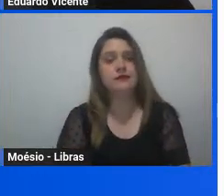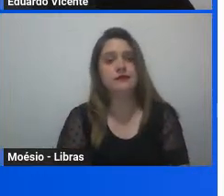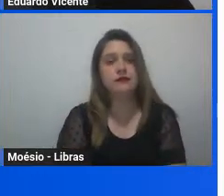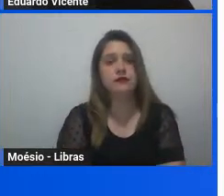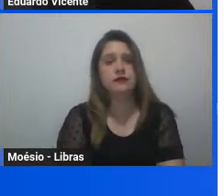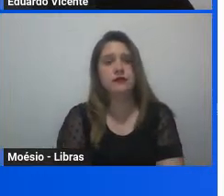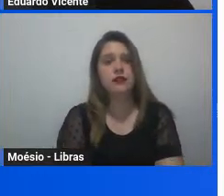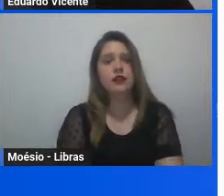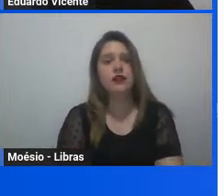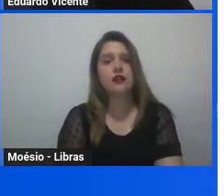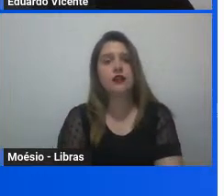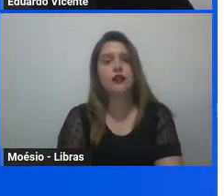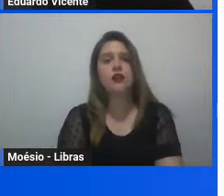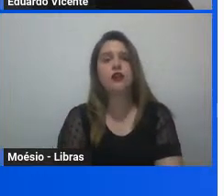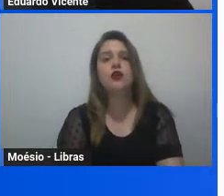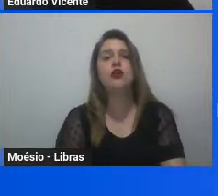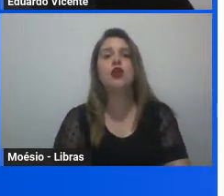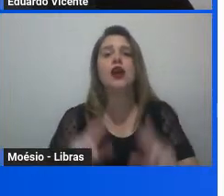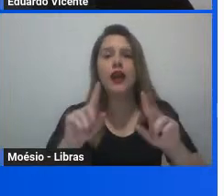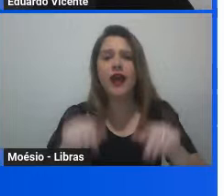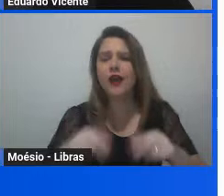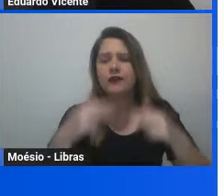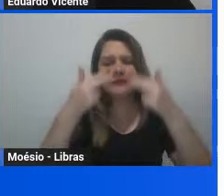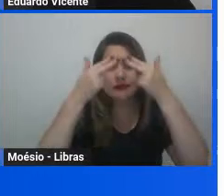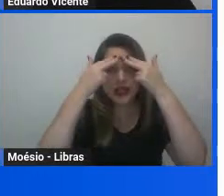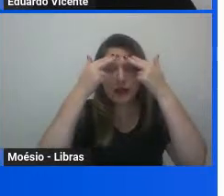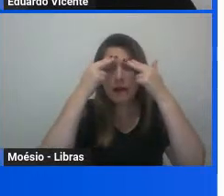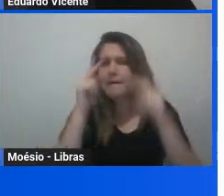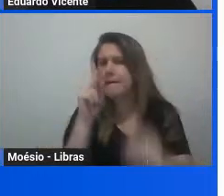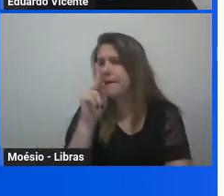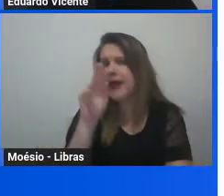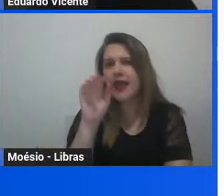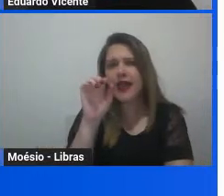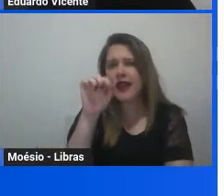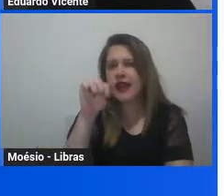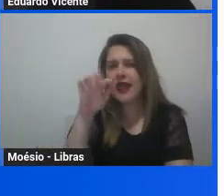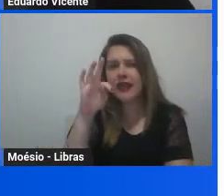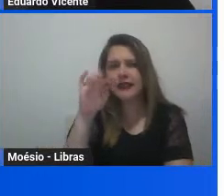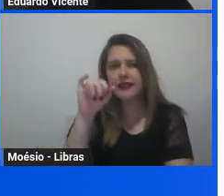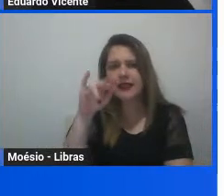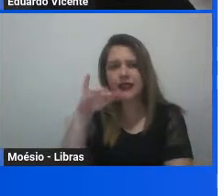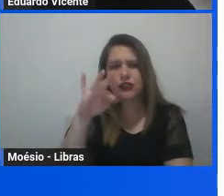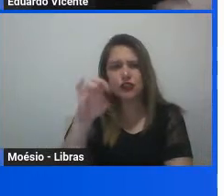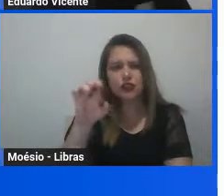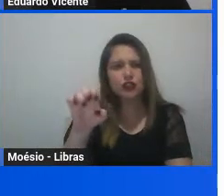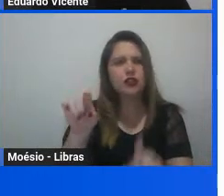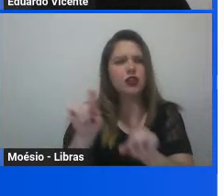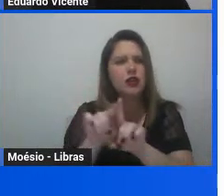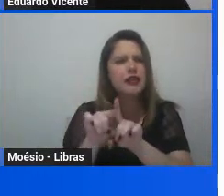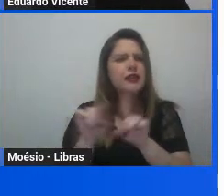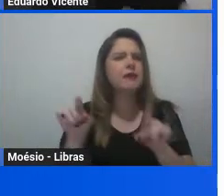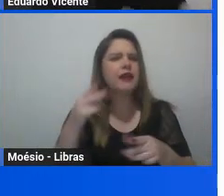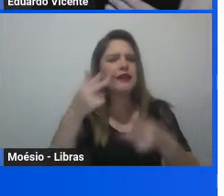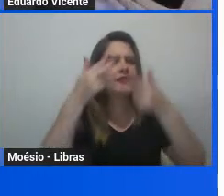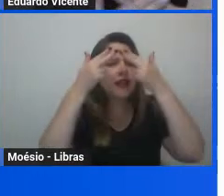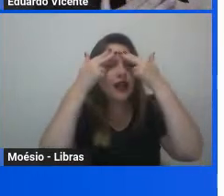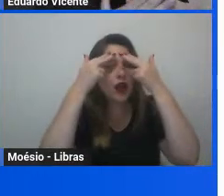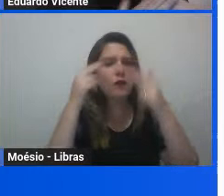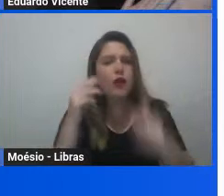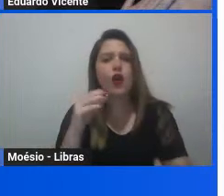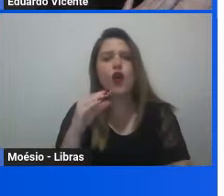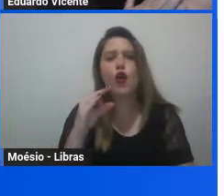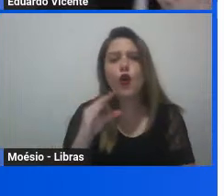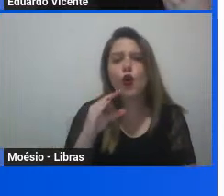Mecanismo da lesão é um trauma penetrante ou um trauma contuso. Penetrante é aquilo que perfurou, contuso aquilo que